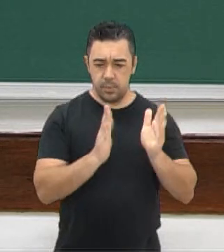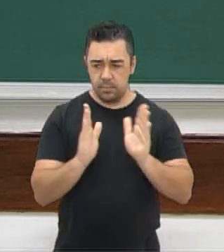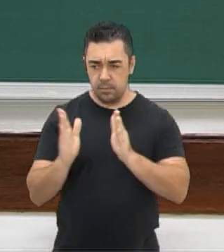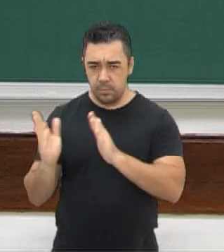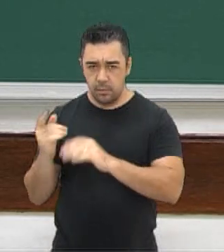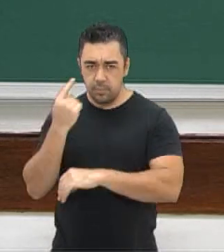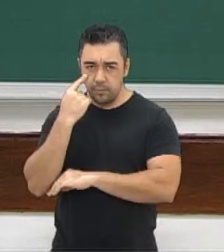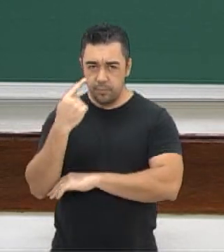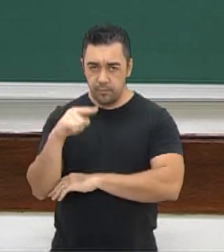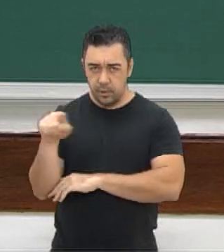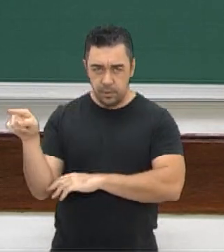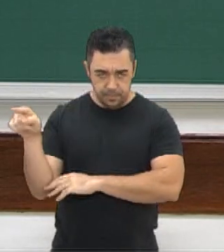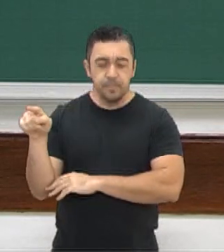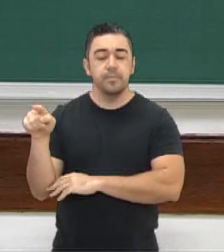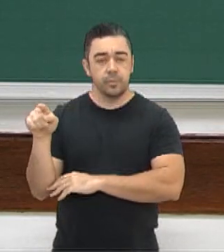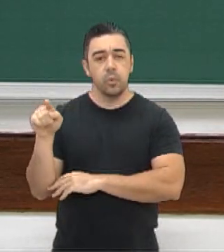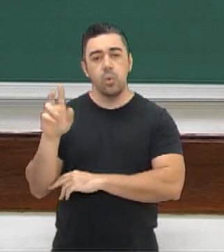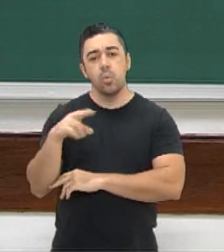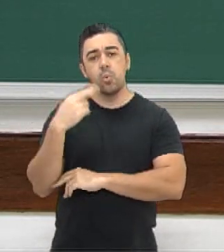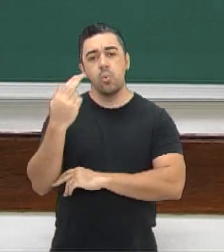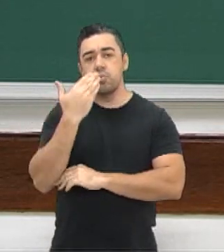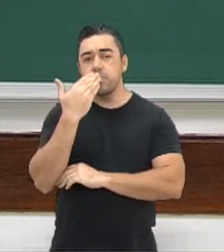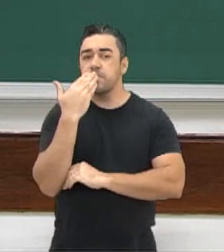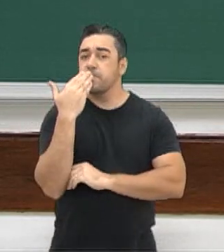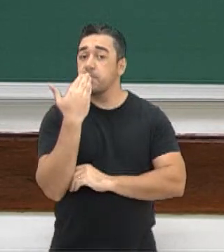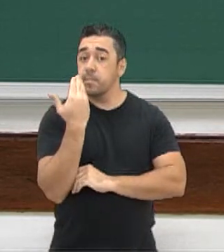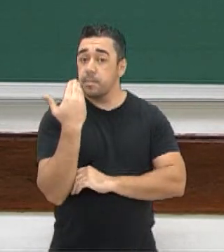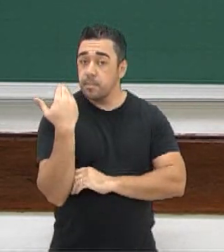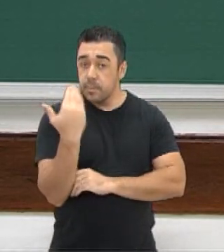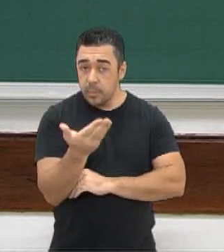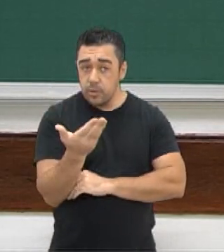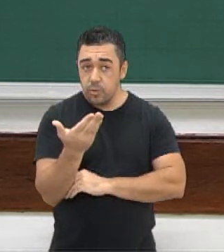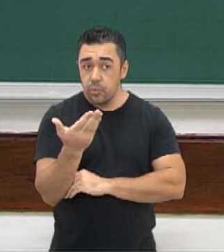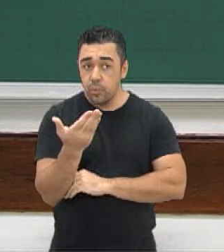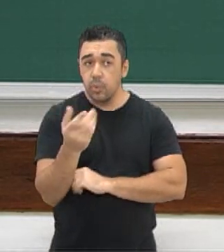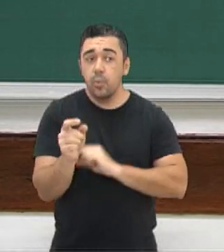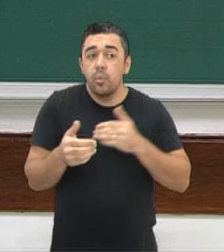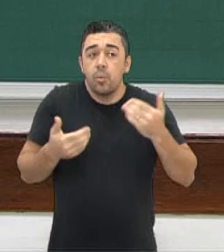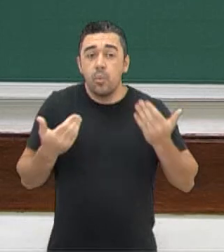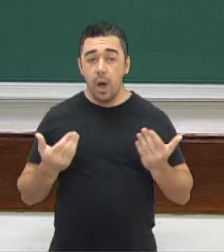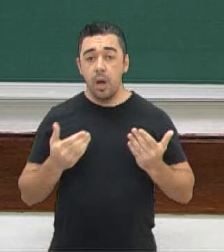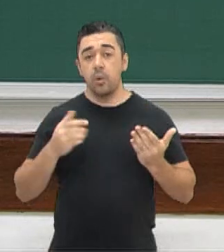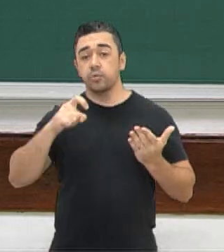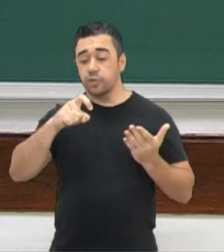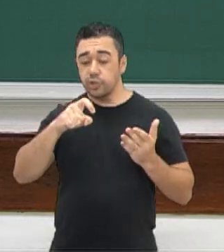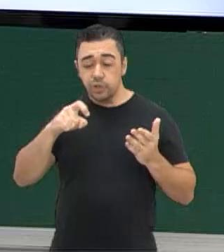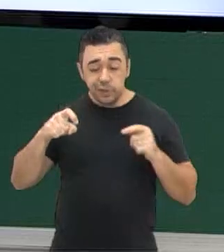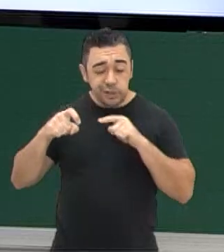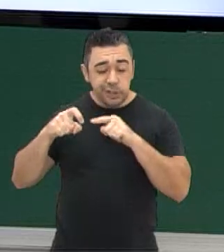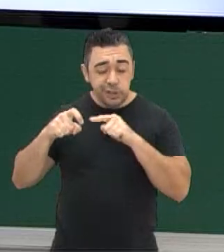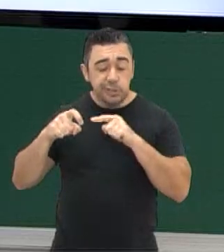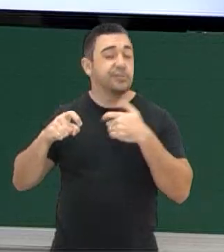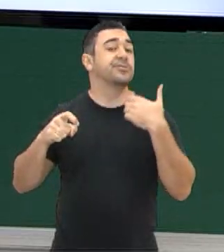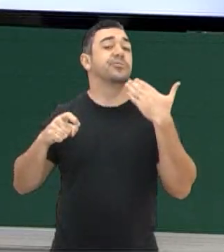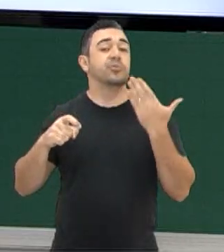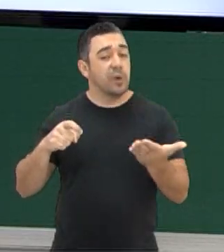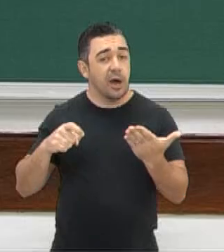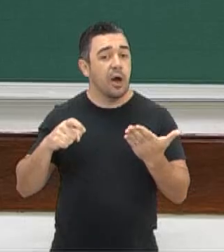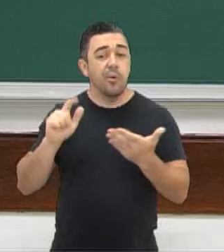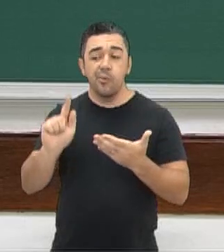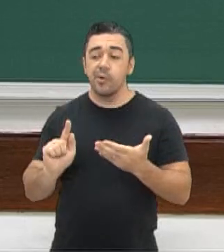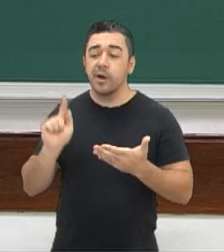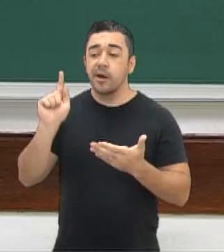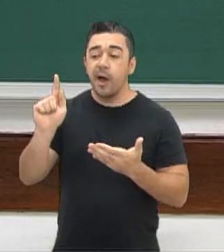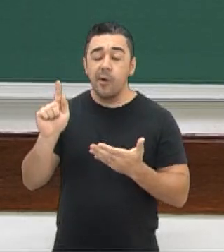Uma por monômios, ou se o exercício está pedindo, como está aqui, em relação à variável x. Então, eu